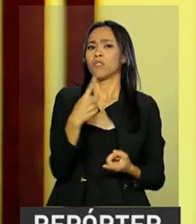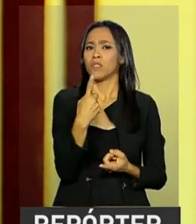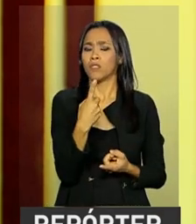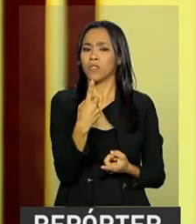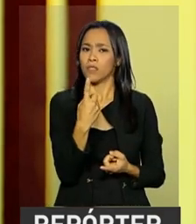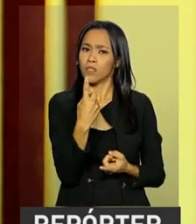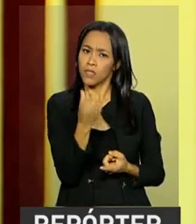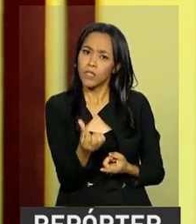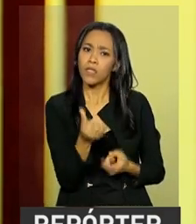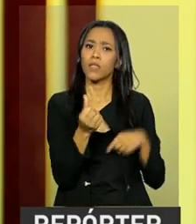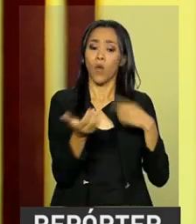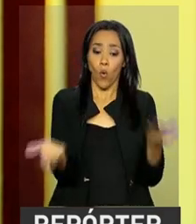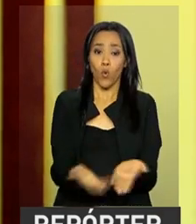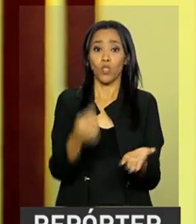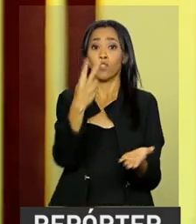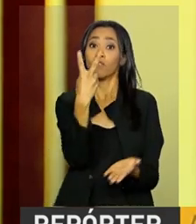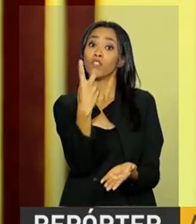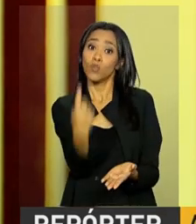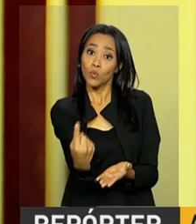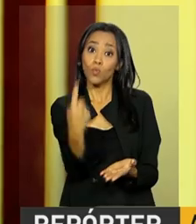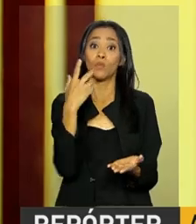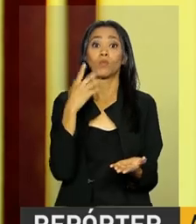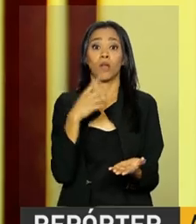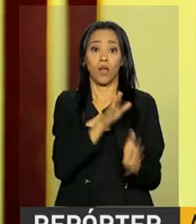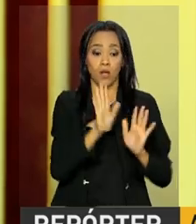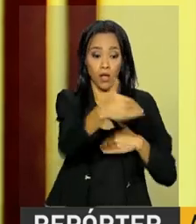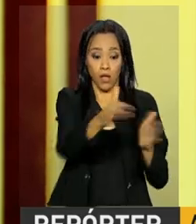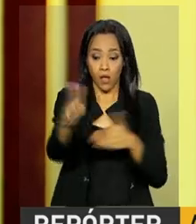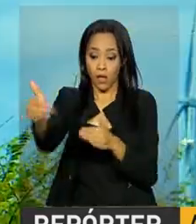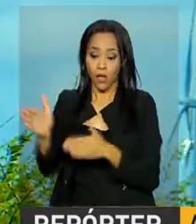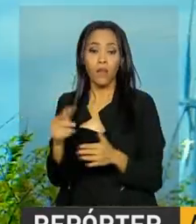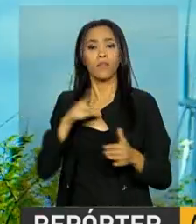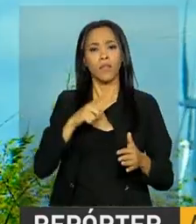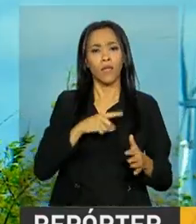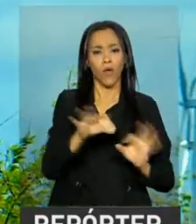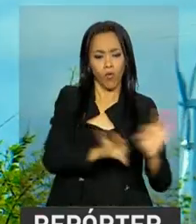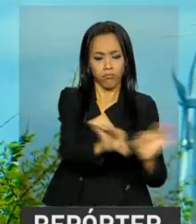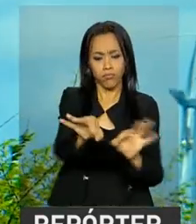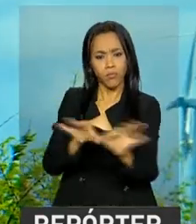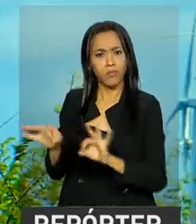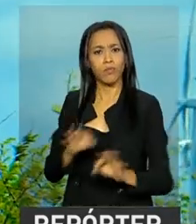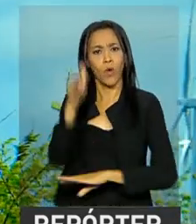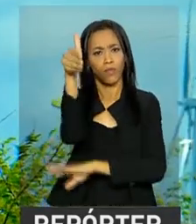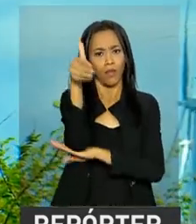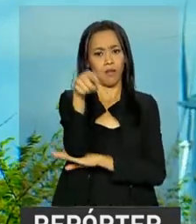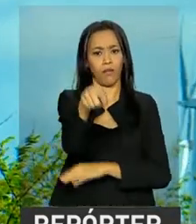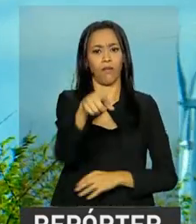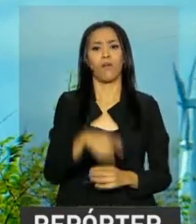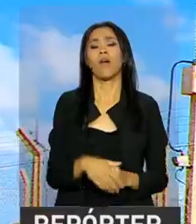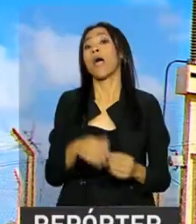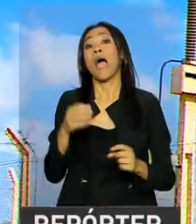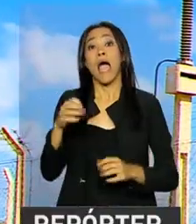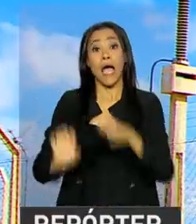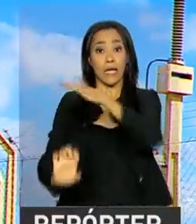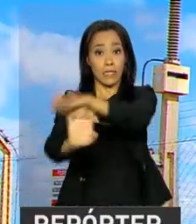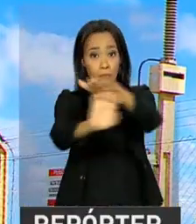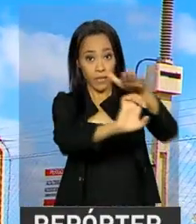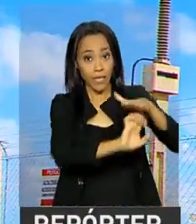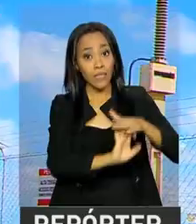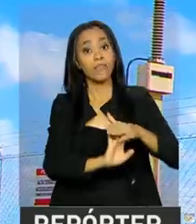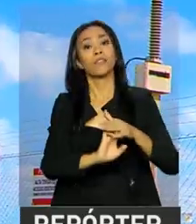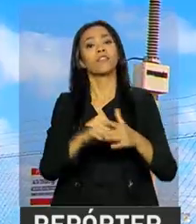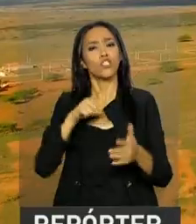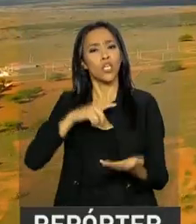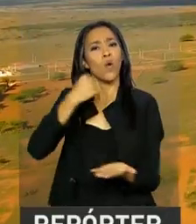nós temos 21, temos um salão onde o pessoal faz refeição. As empresas que construíram os parques eólicos tinham no contrato